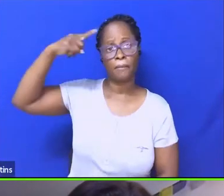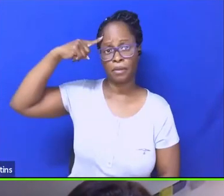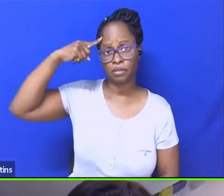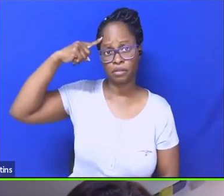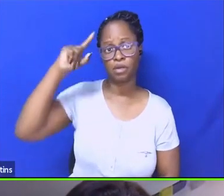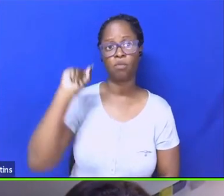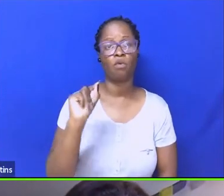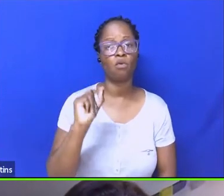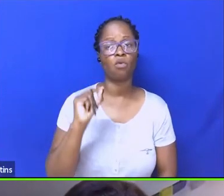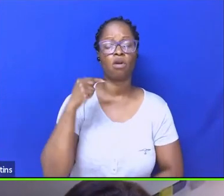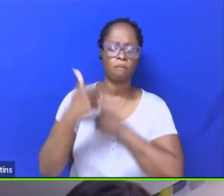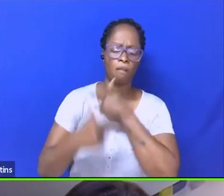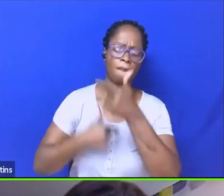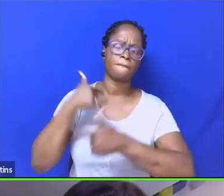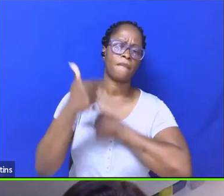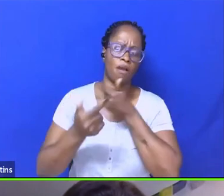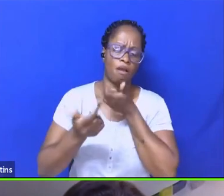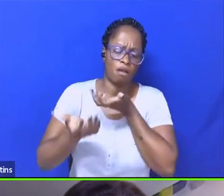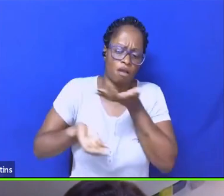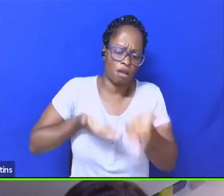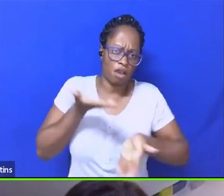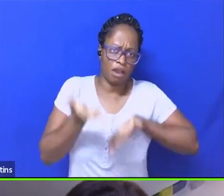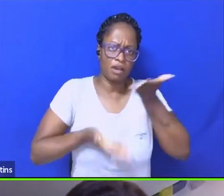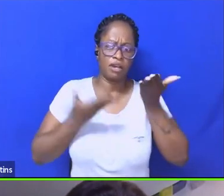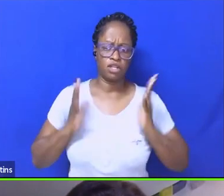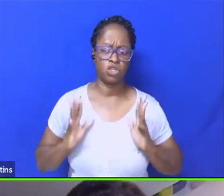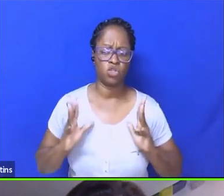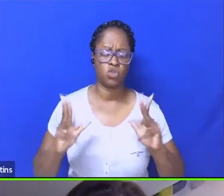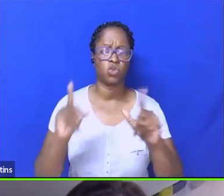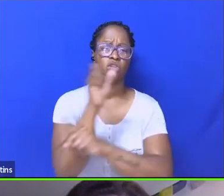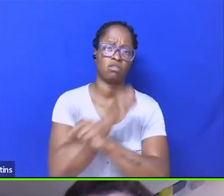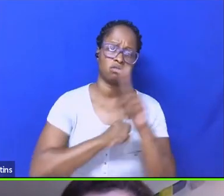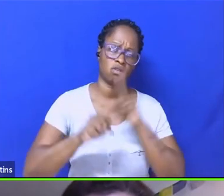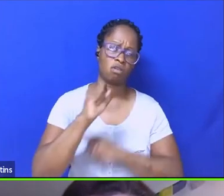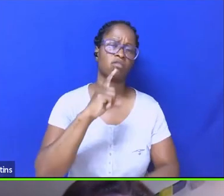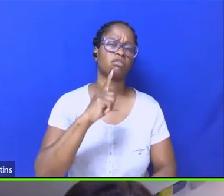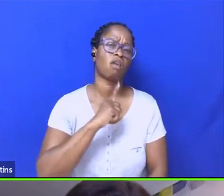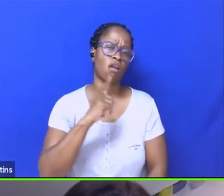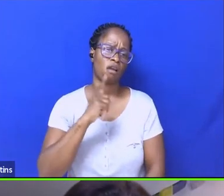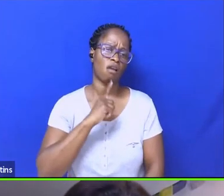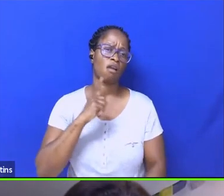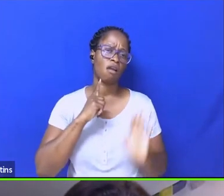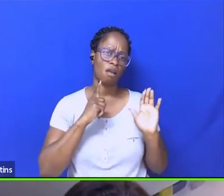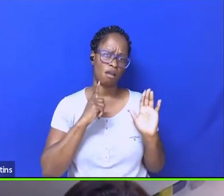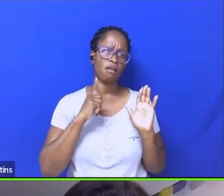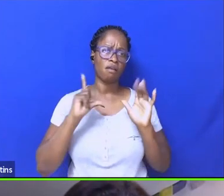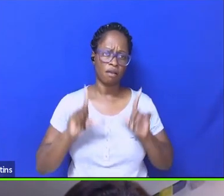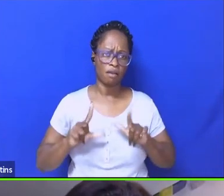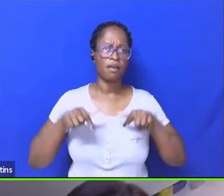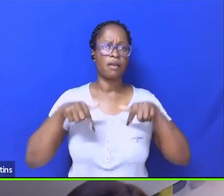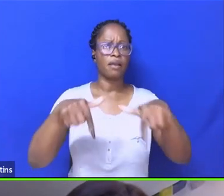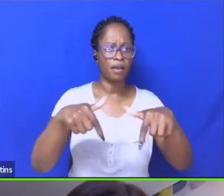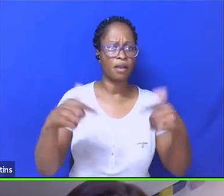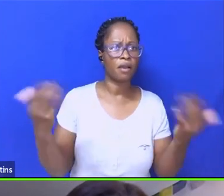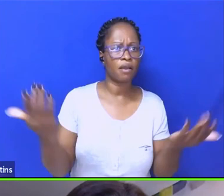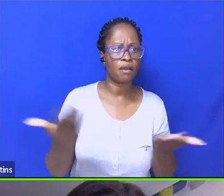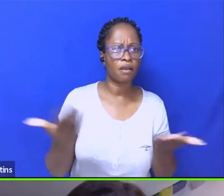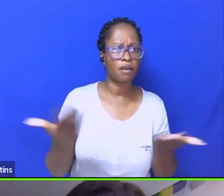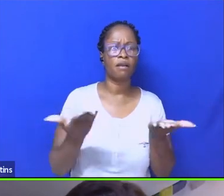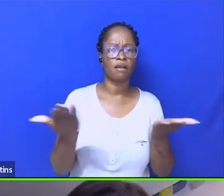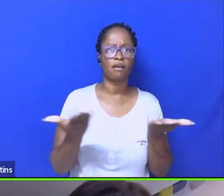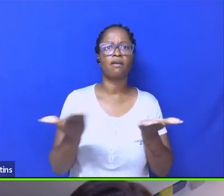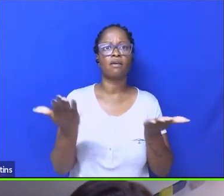todos na sociedade debiéramos llevar sobre nossos hombros em que nos importe os outros